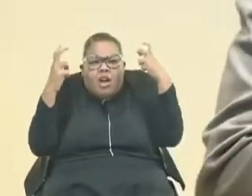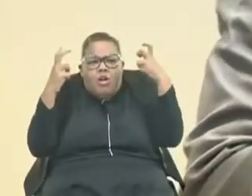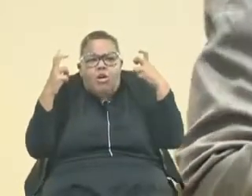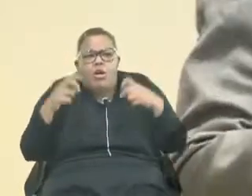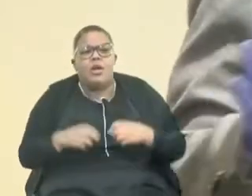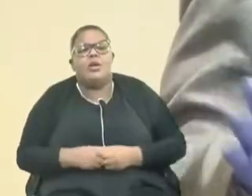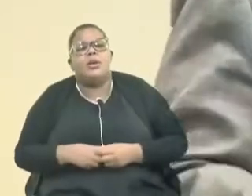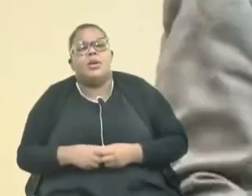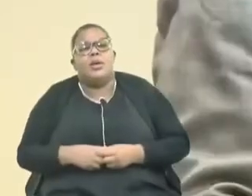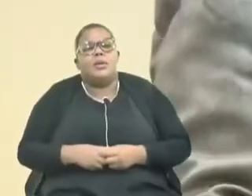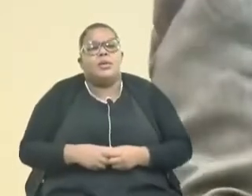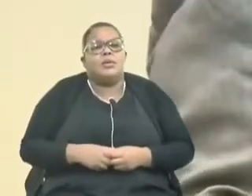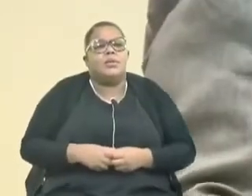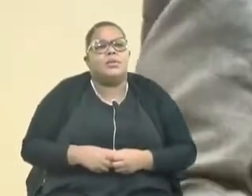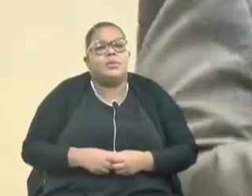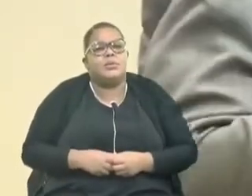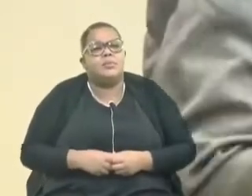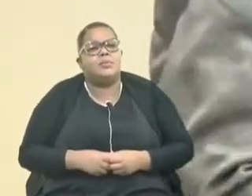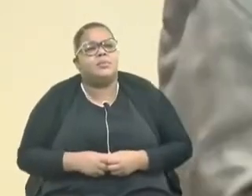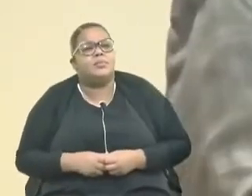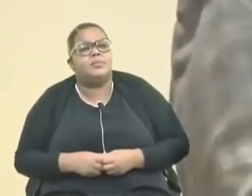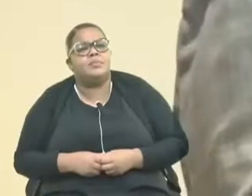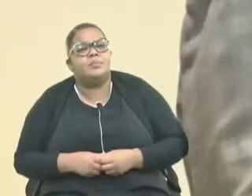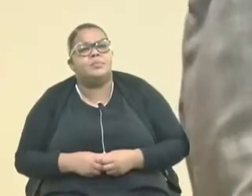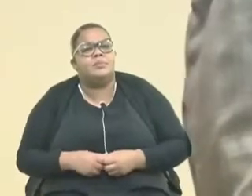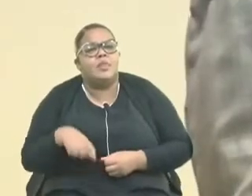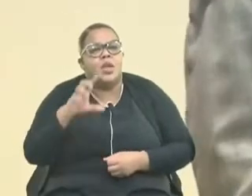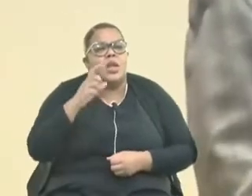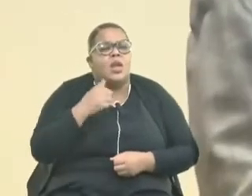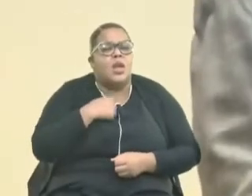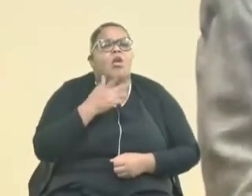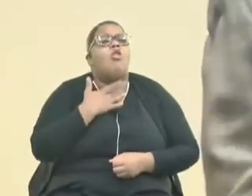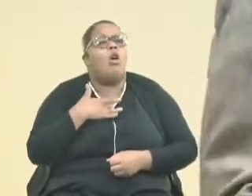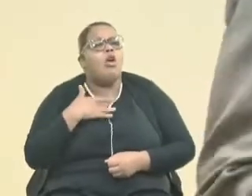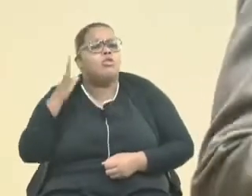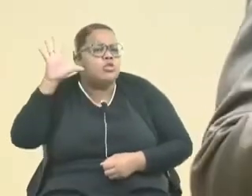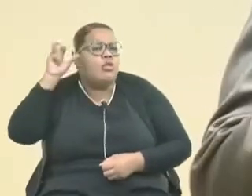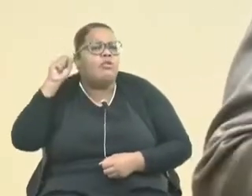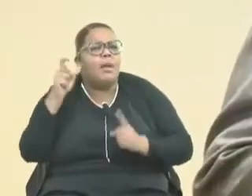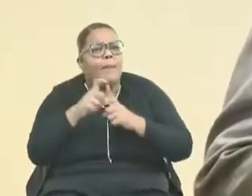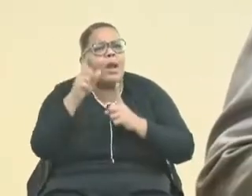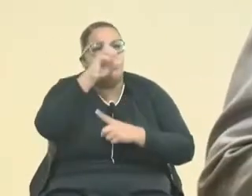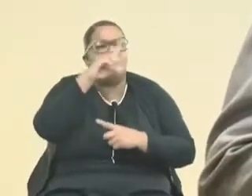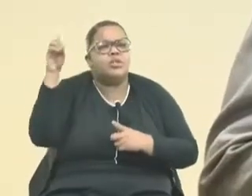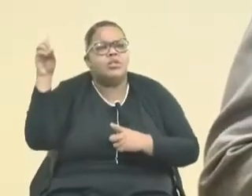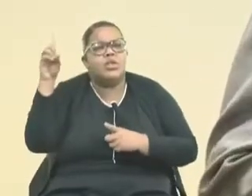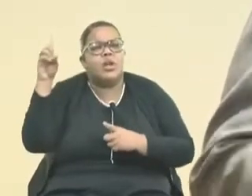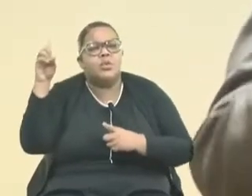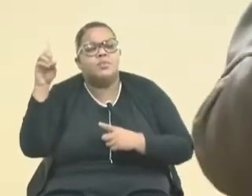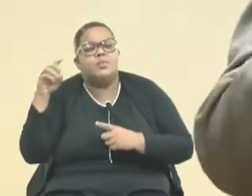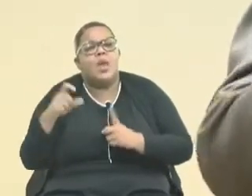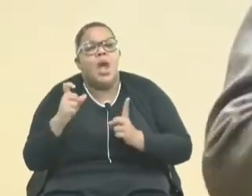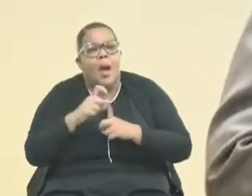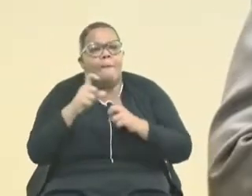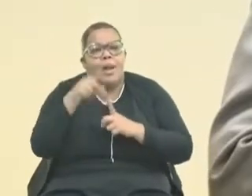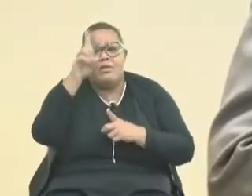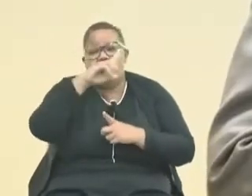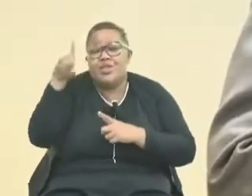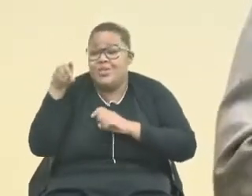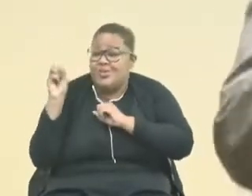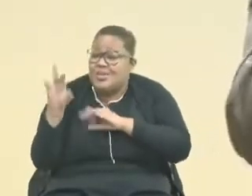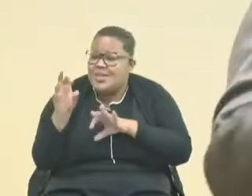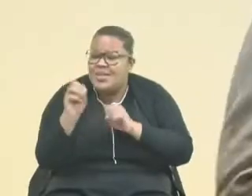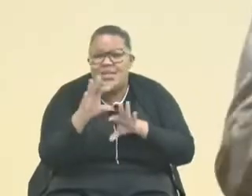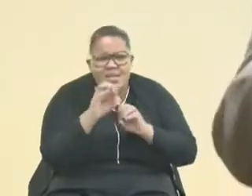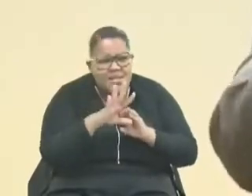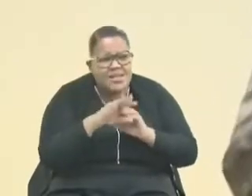benção de Não tá nada errado gostar de bem servi-la que eu também gosto mas é o seguinte é a palavra de Deus que nos corrigir é a palavra